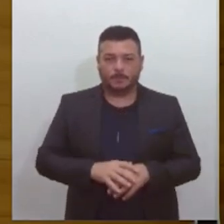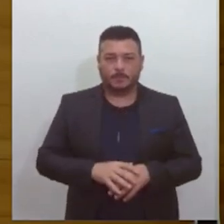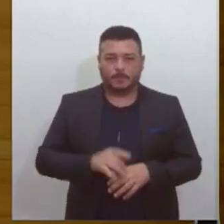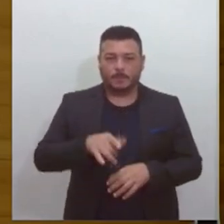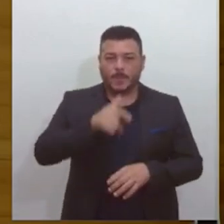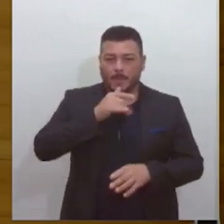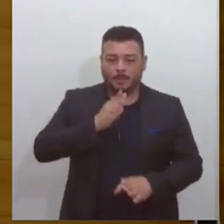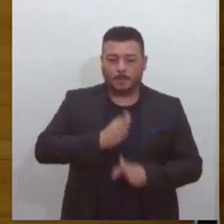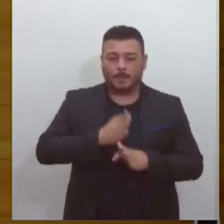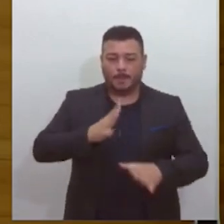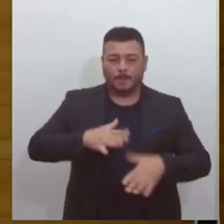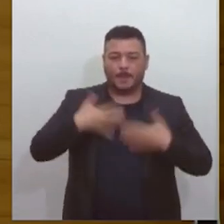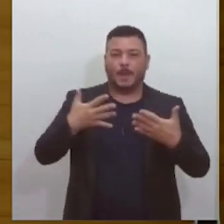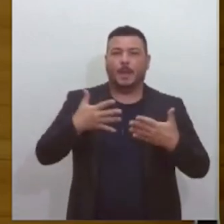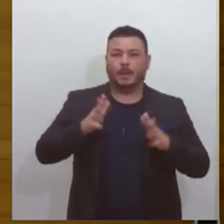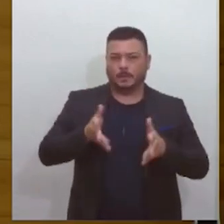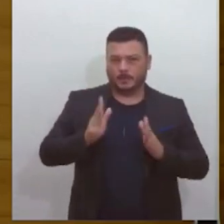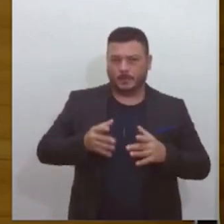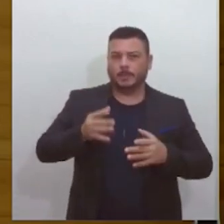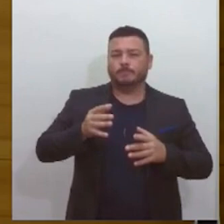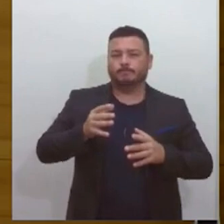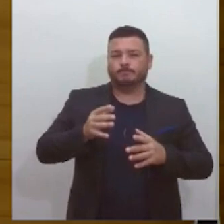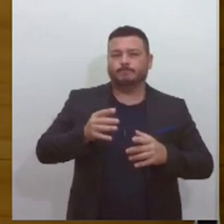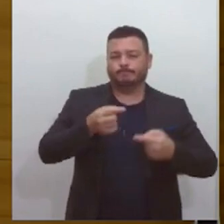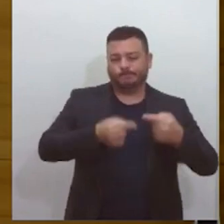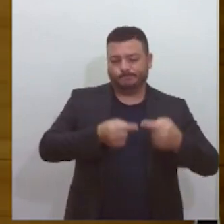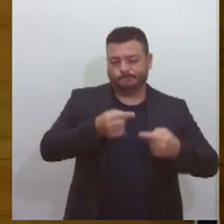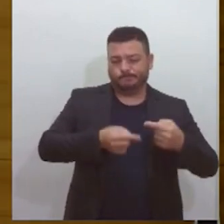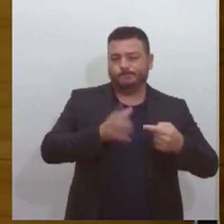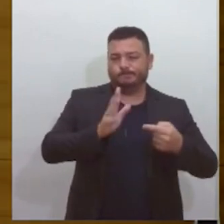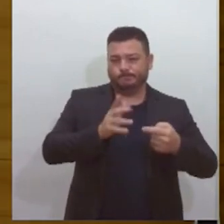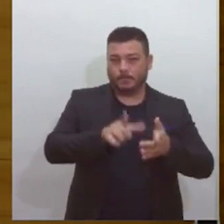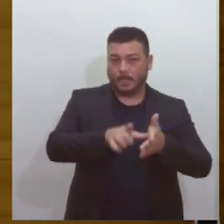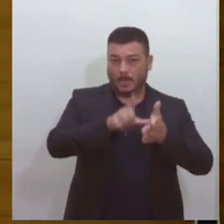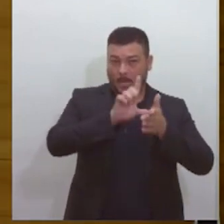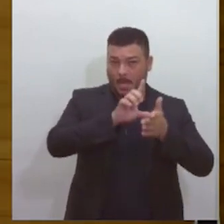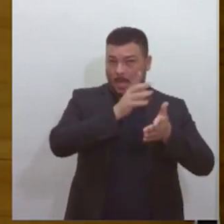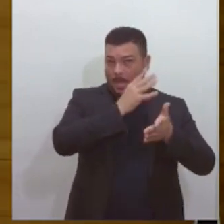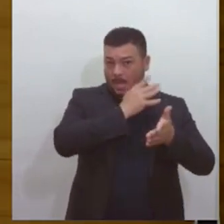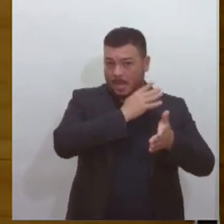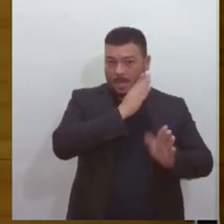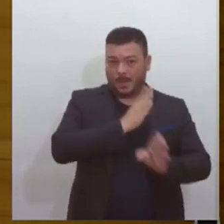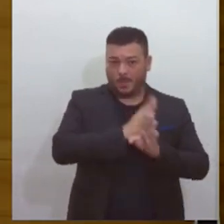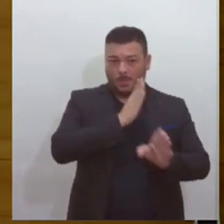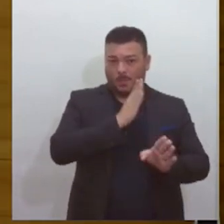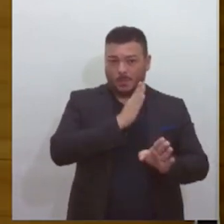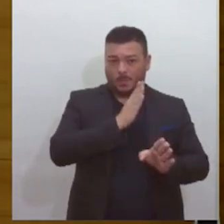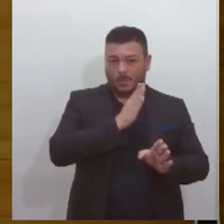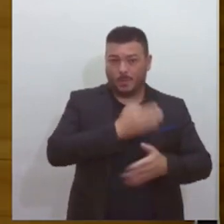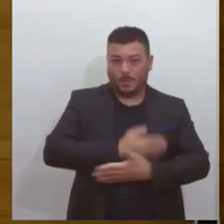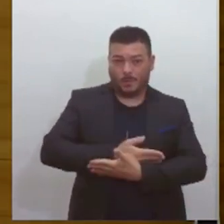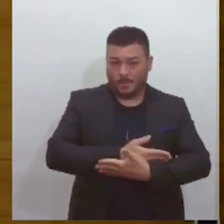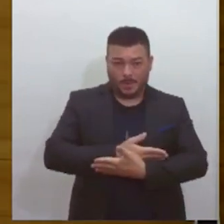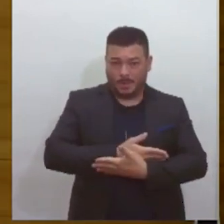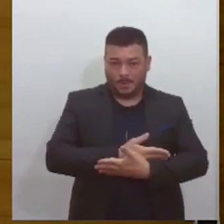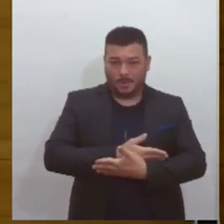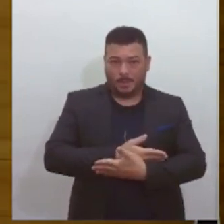muito discutida, porque antigamente o diagnóstico era o bebê nasceu, ficou roxinho,